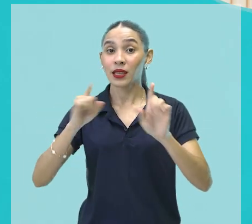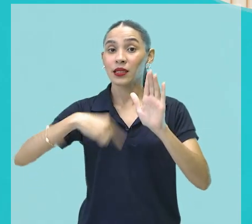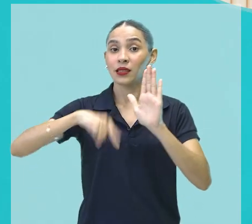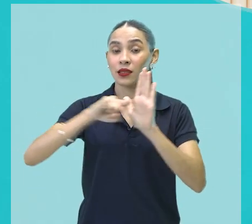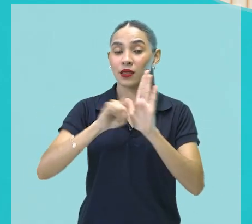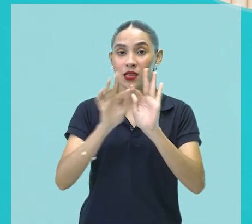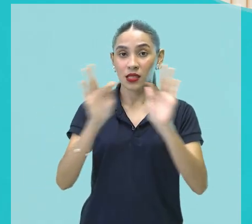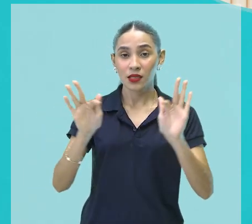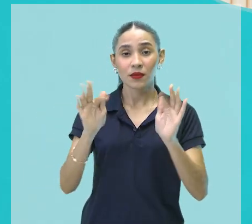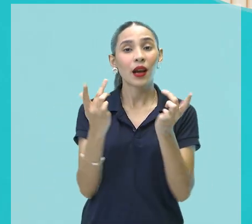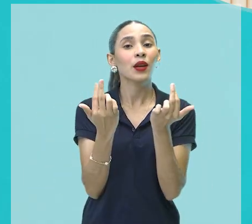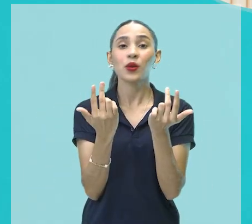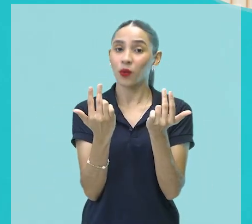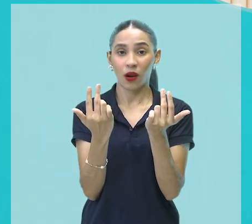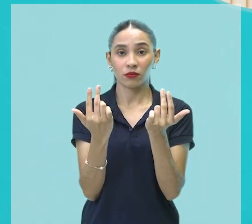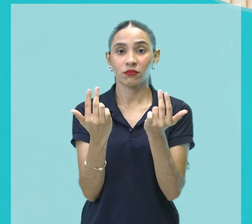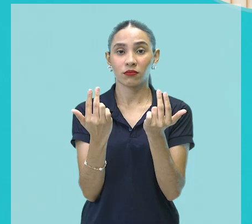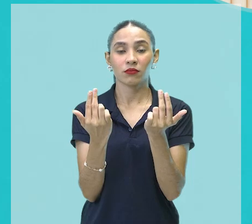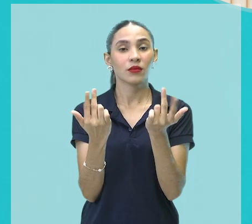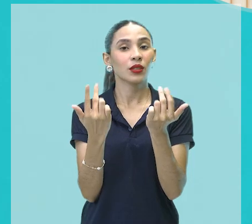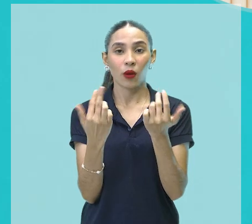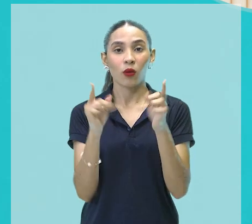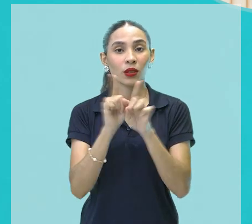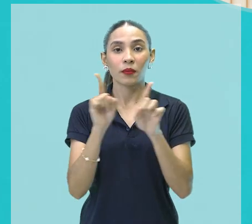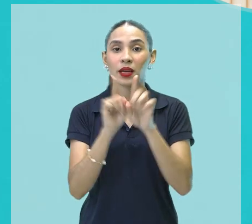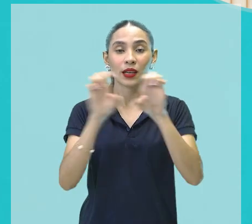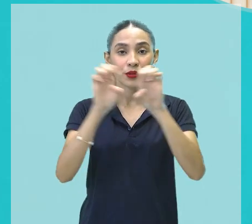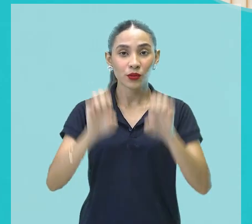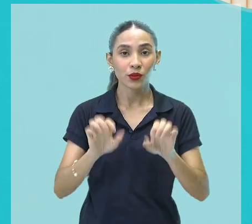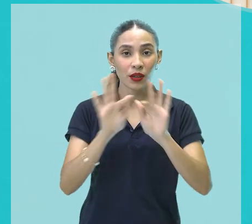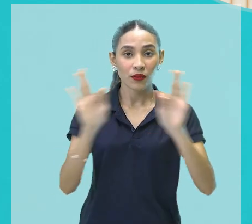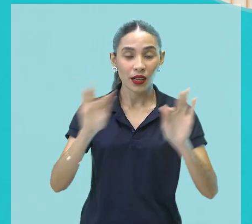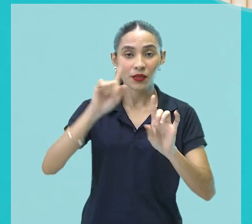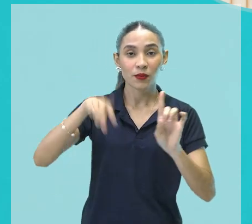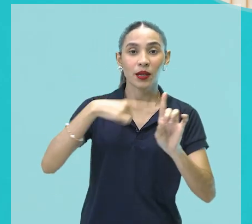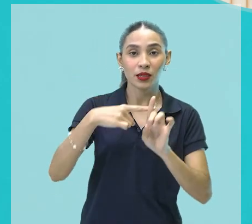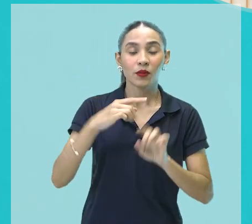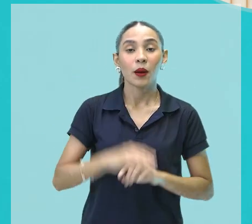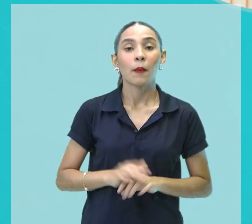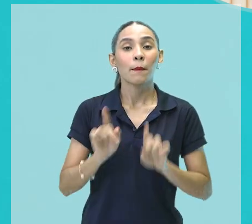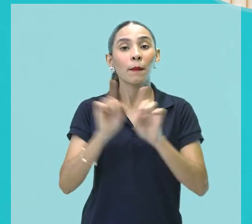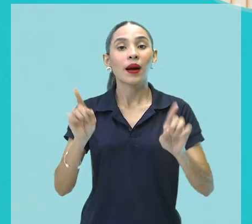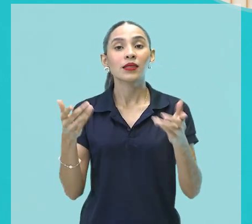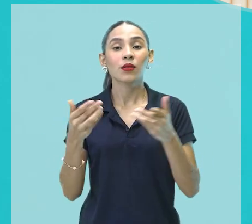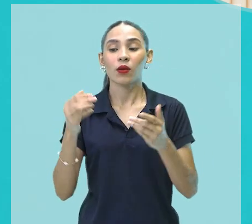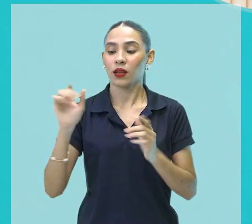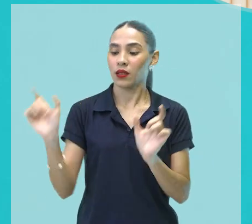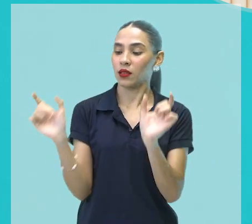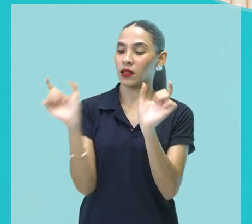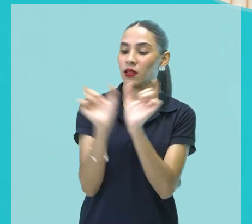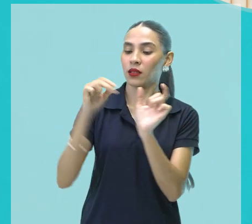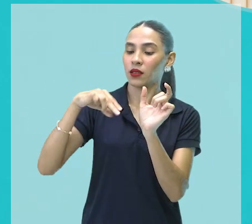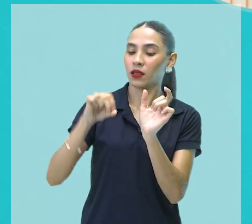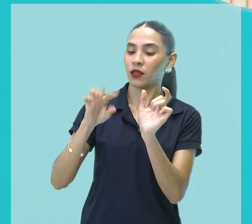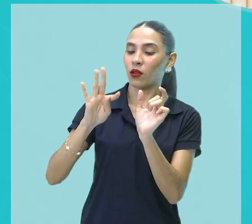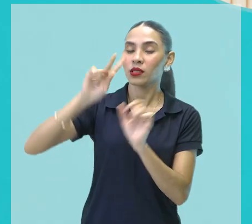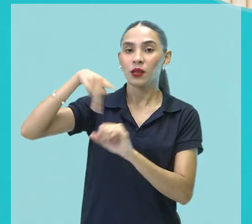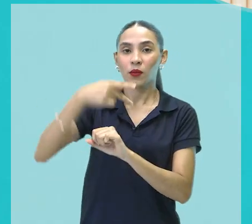agora. É a mesma, basicamente, estrutura aí da frase afirmativa, só que com o not após o